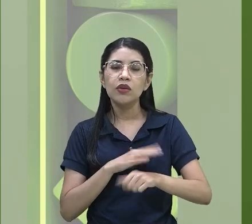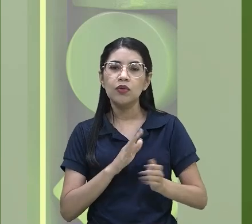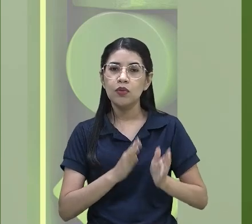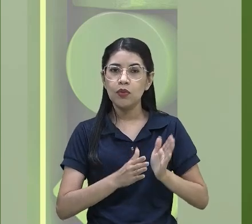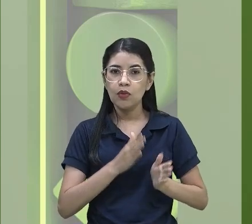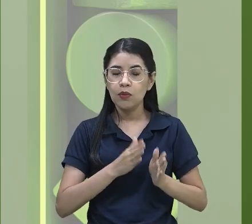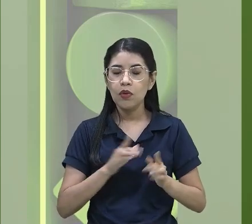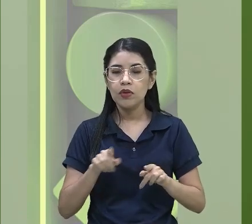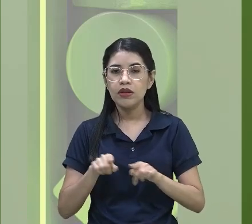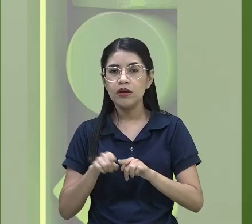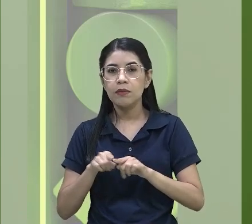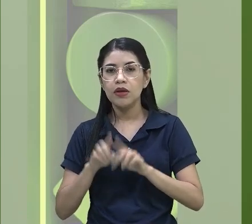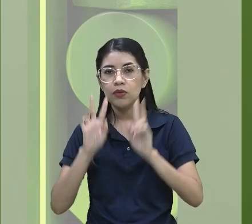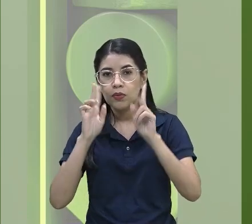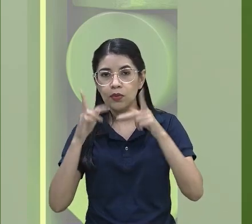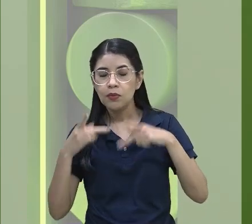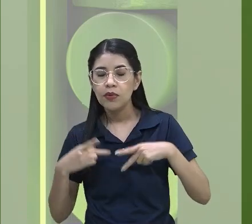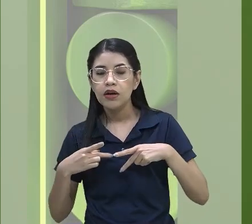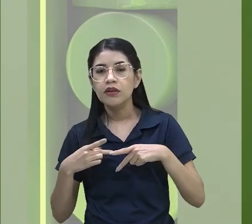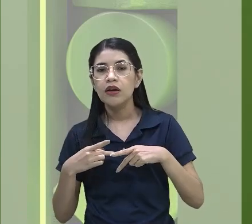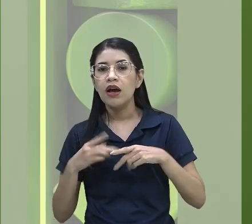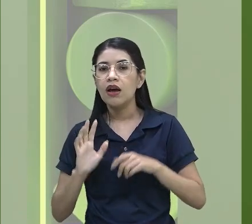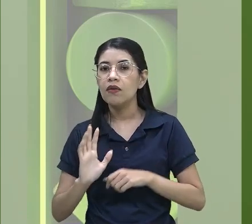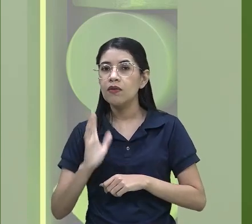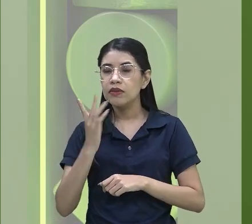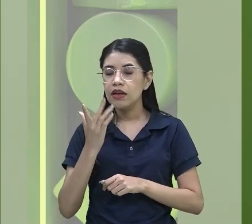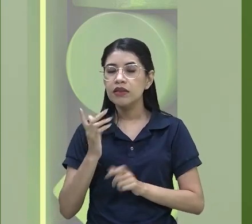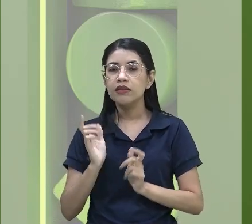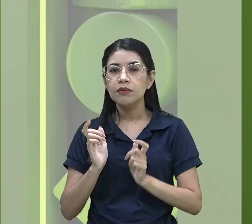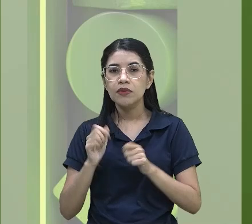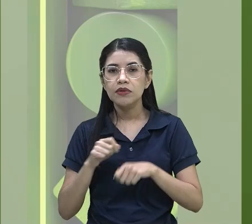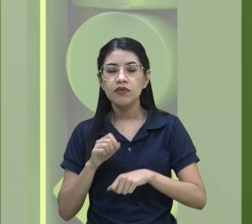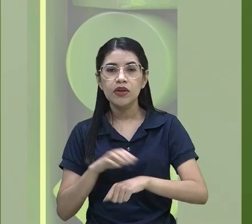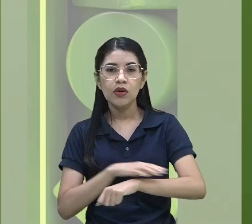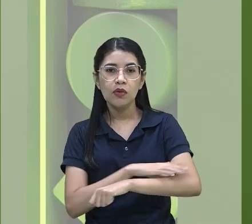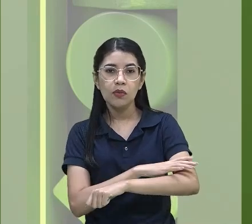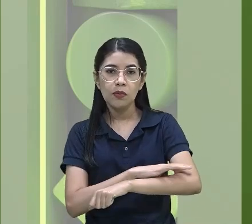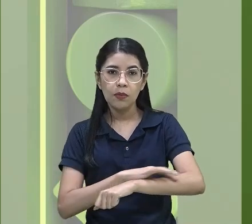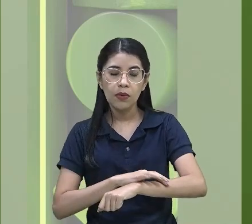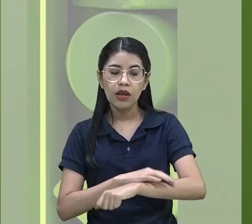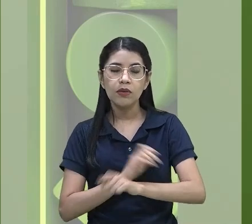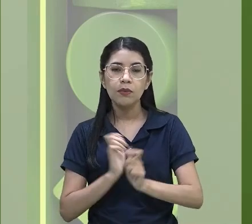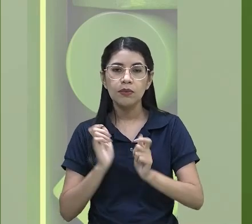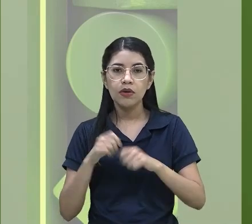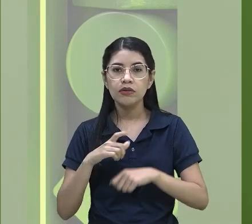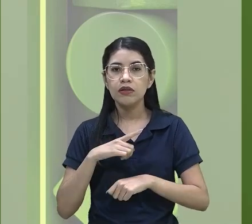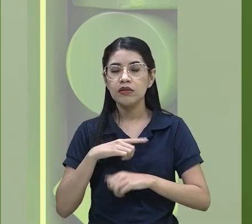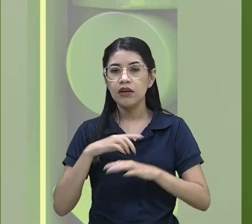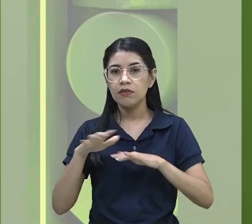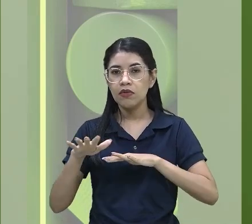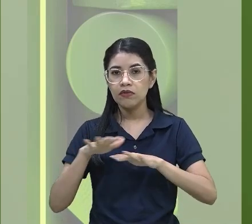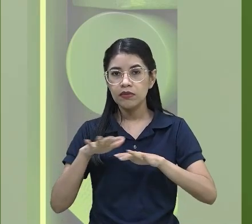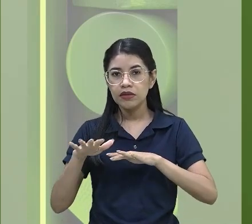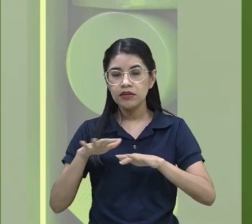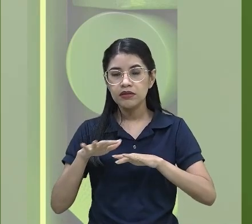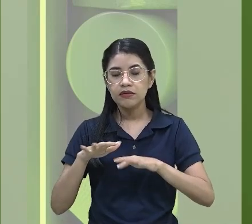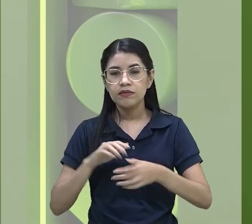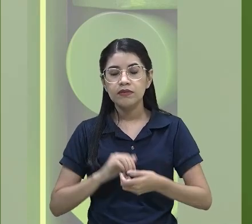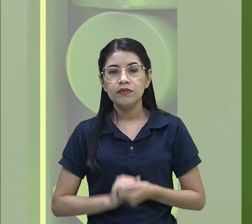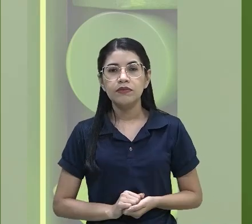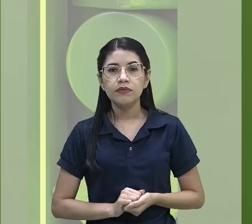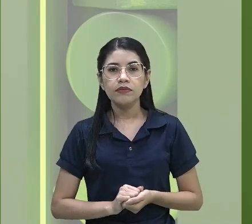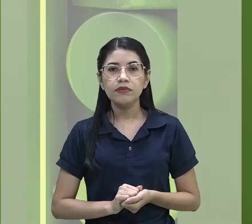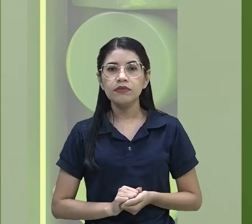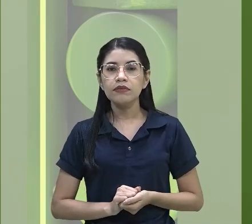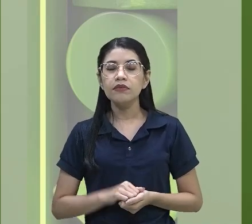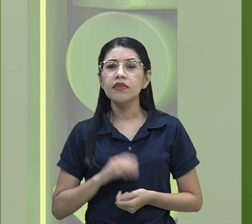máquina, vai ocorrer, né, e fazendo com que a parte do braço do indivíduo, né, tenha a sua movimentação. A